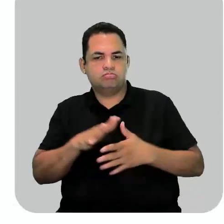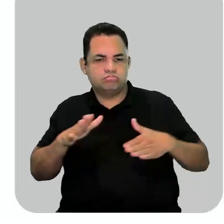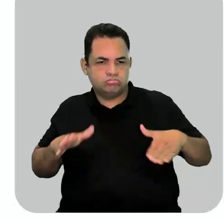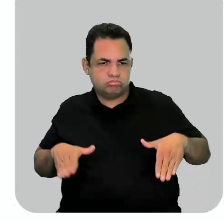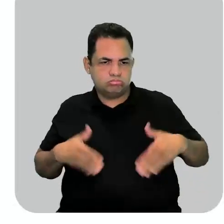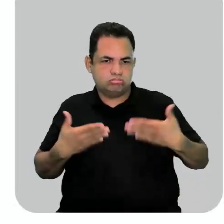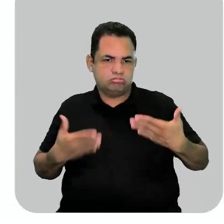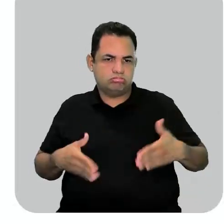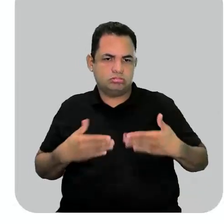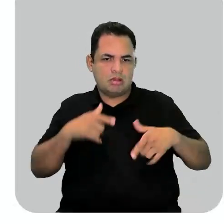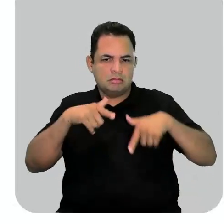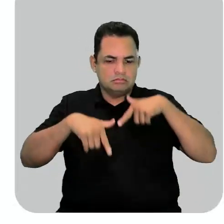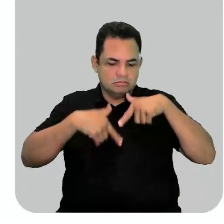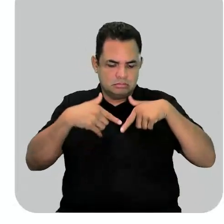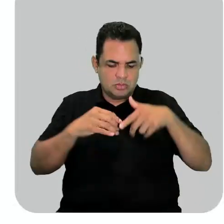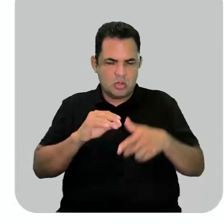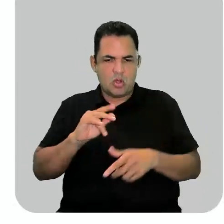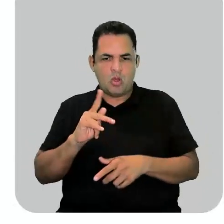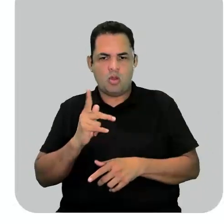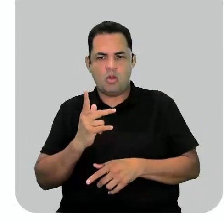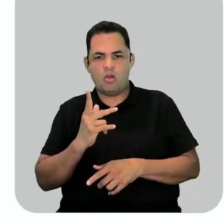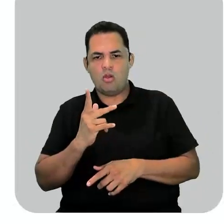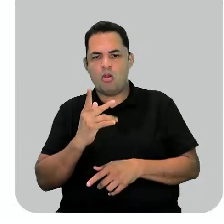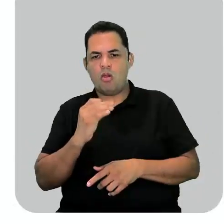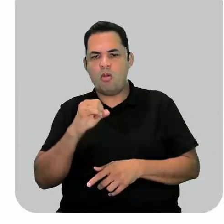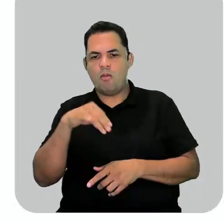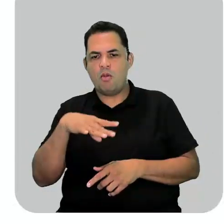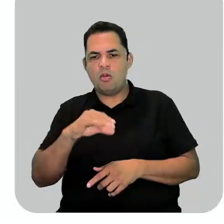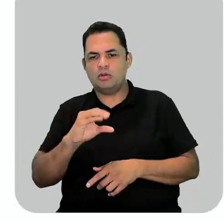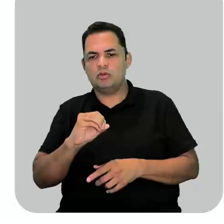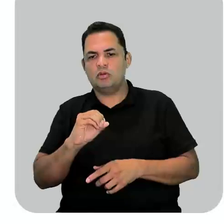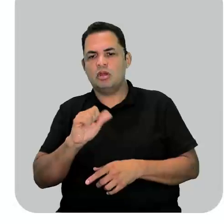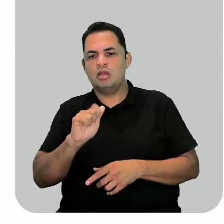estimula a produção do hormônio ADH,